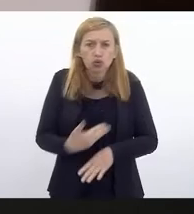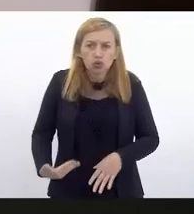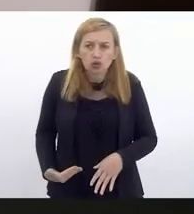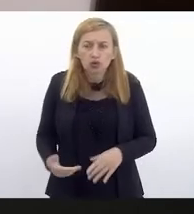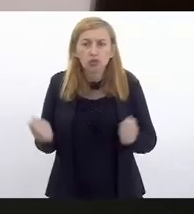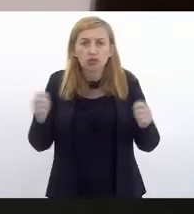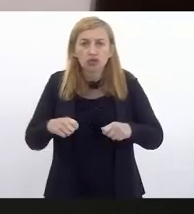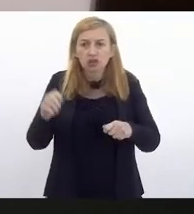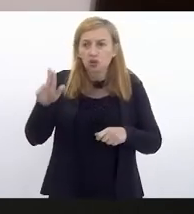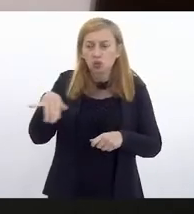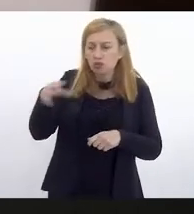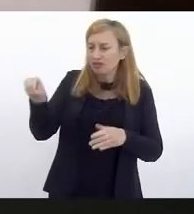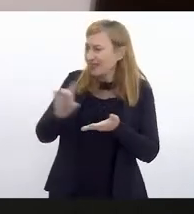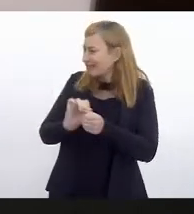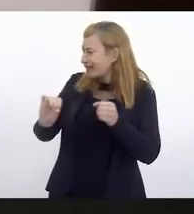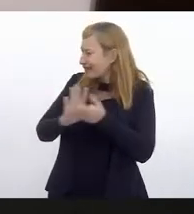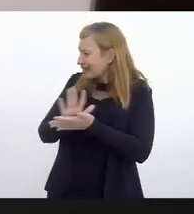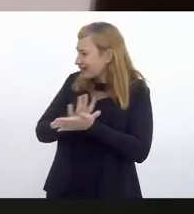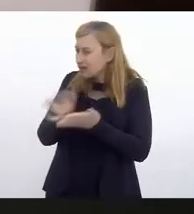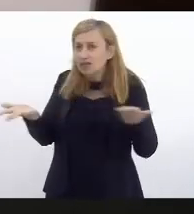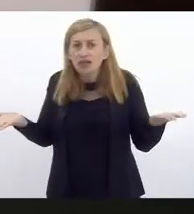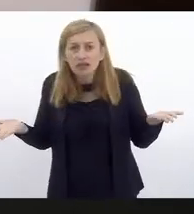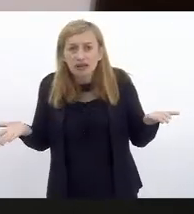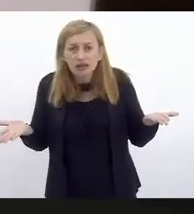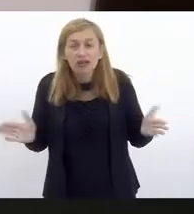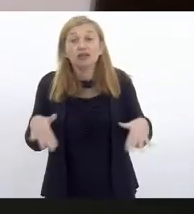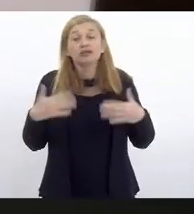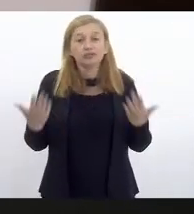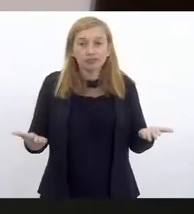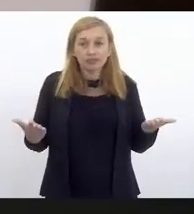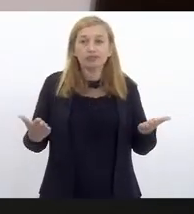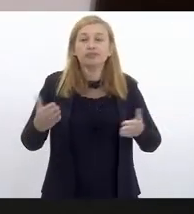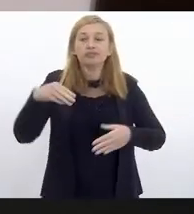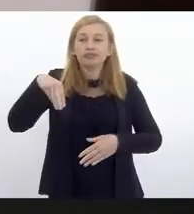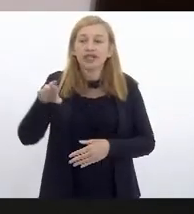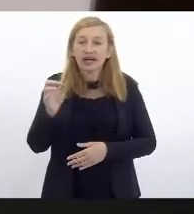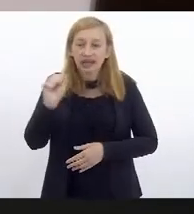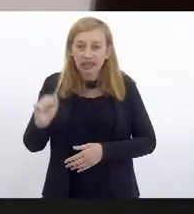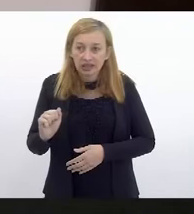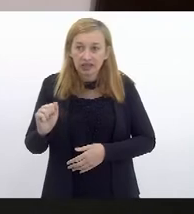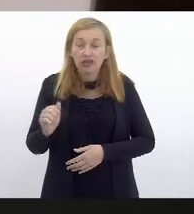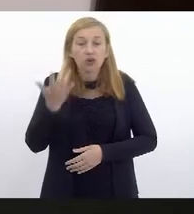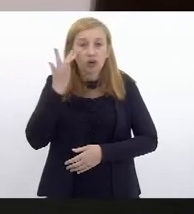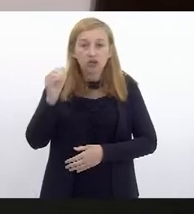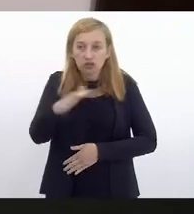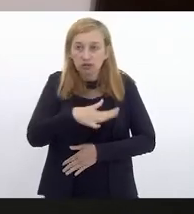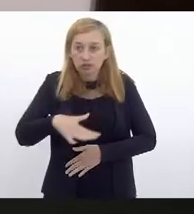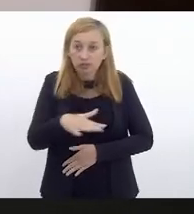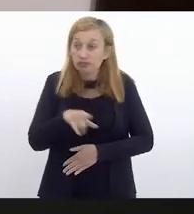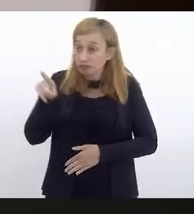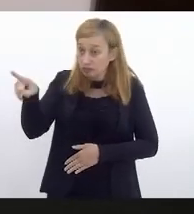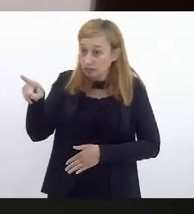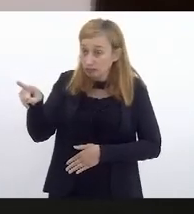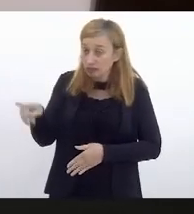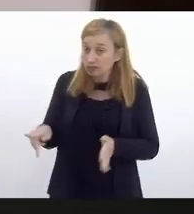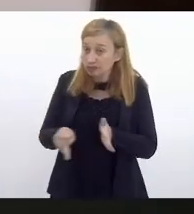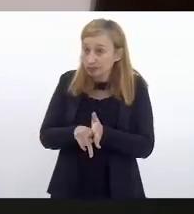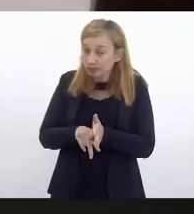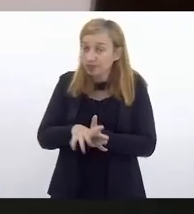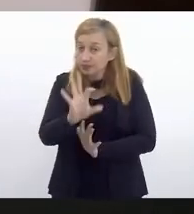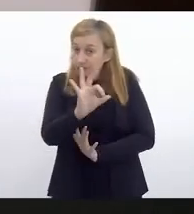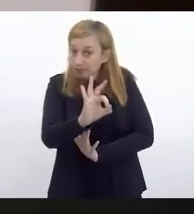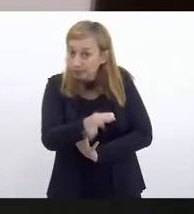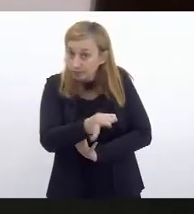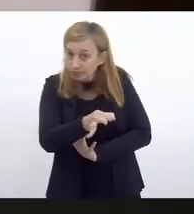na União não fazem nada. Né? Então, Maria Luísa, eu acho que a área que você está é